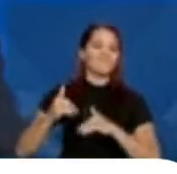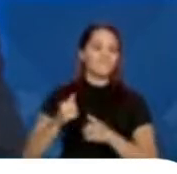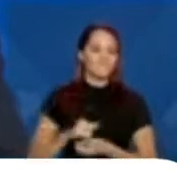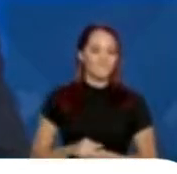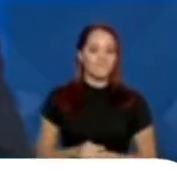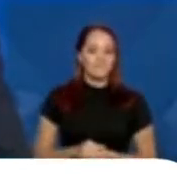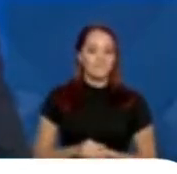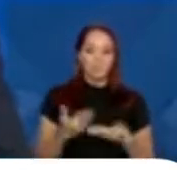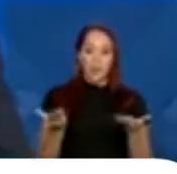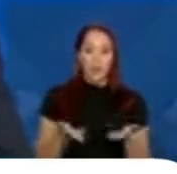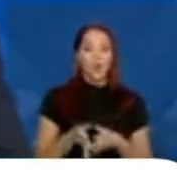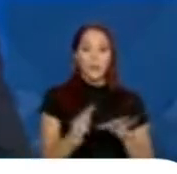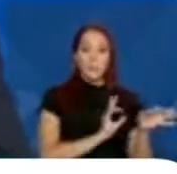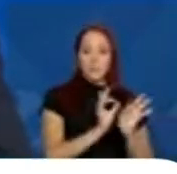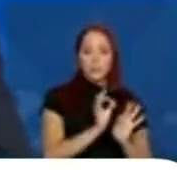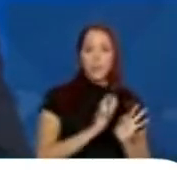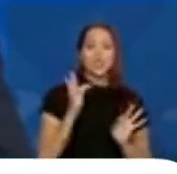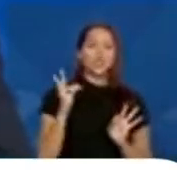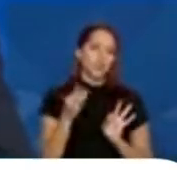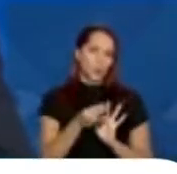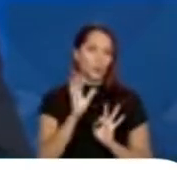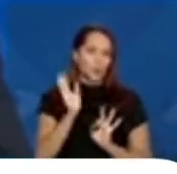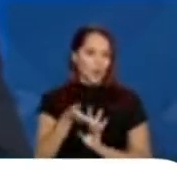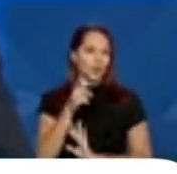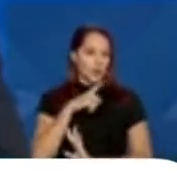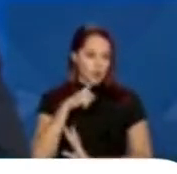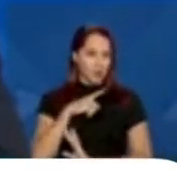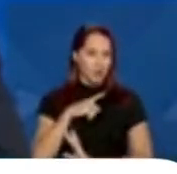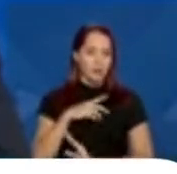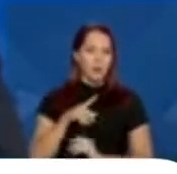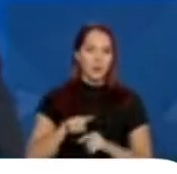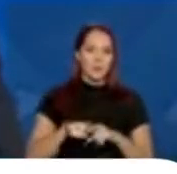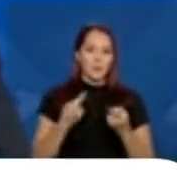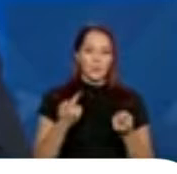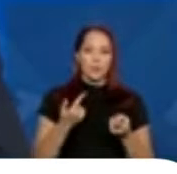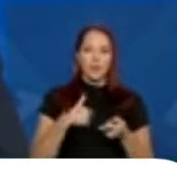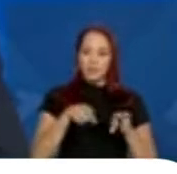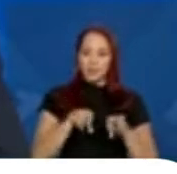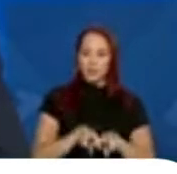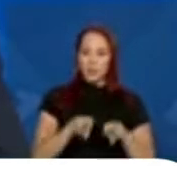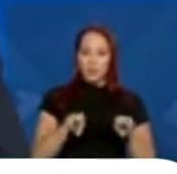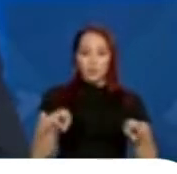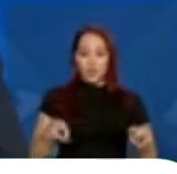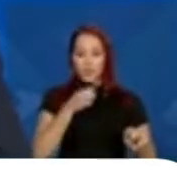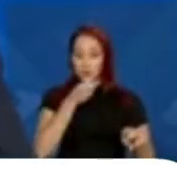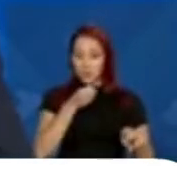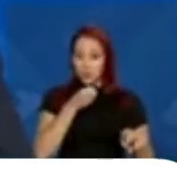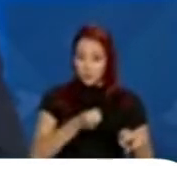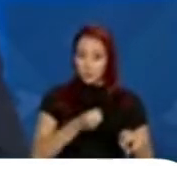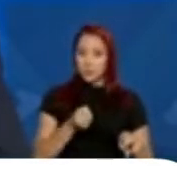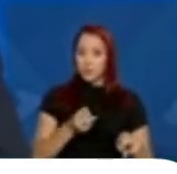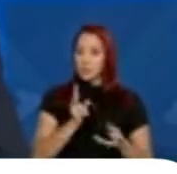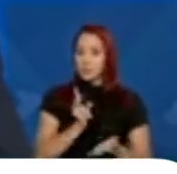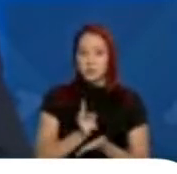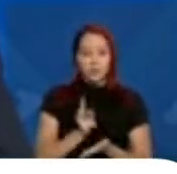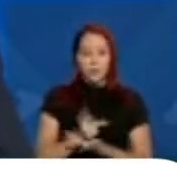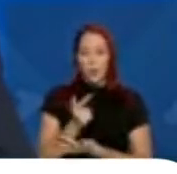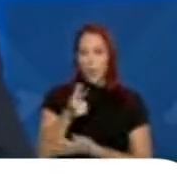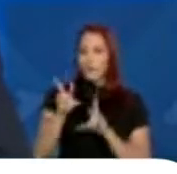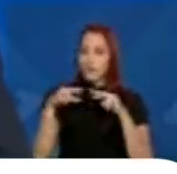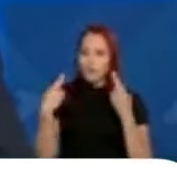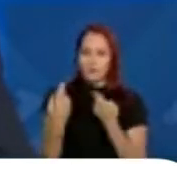Nós estamos preparando, todos já têm, mas nós vamos ter sempre à mesa, nas coletivas e nas outras